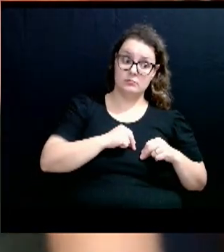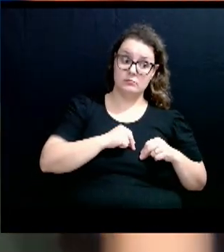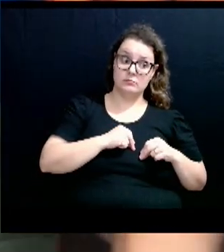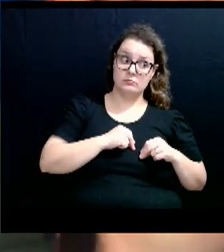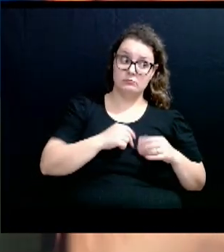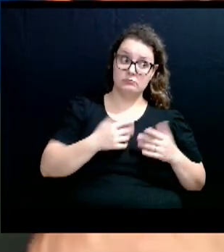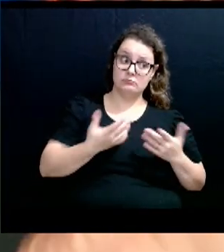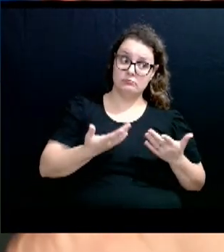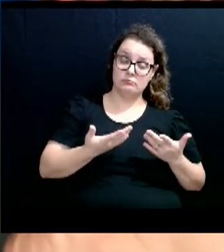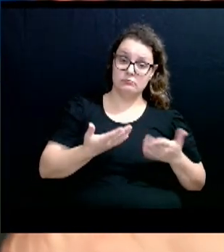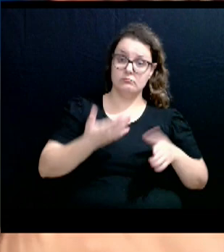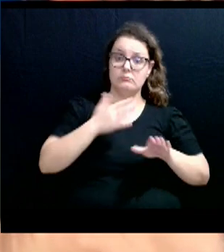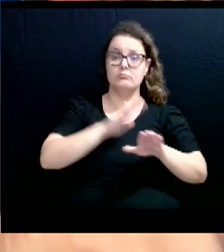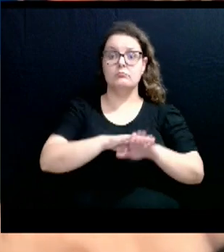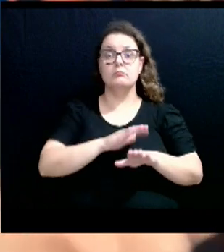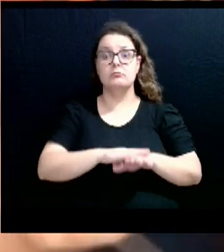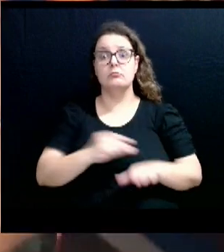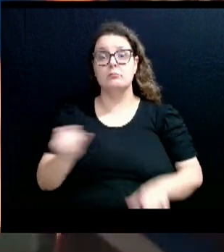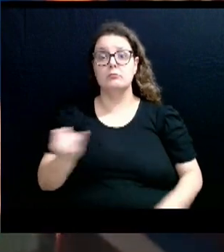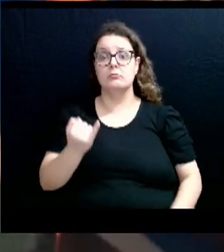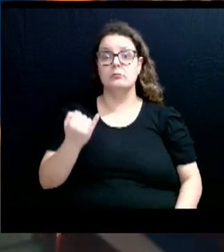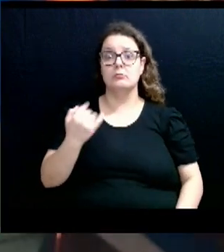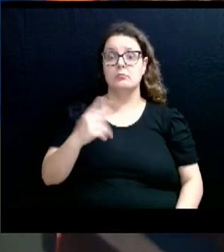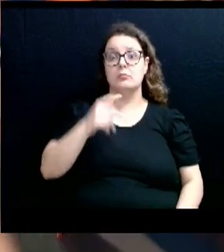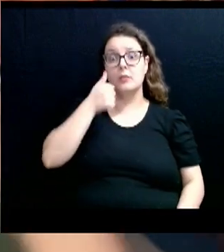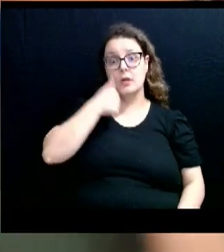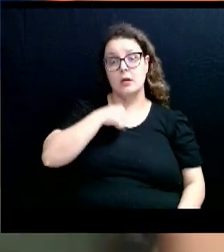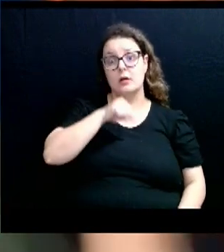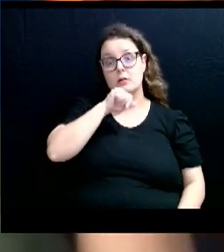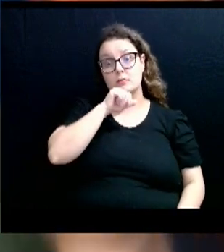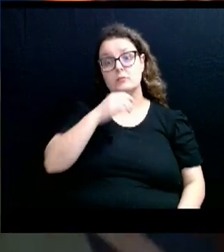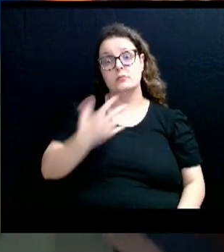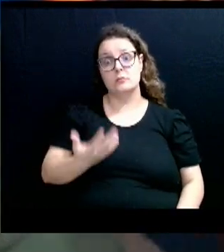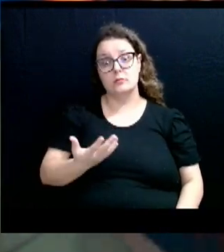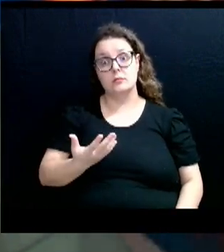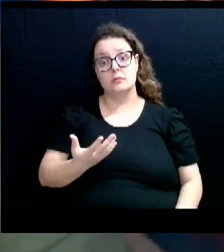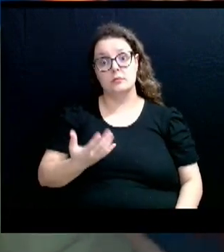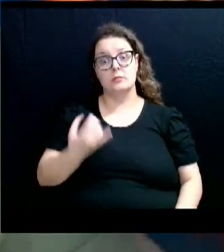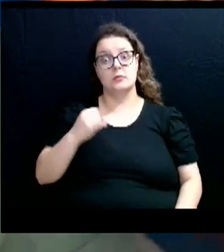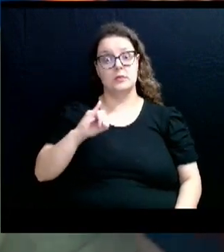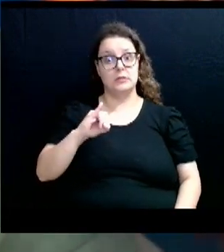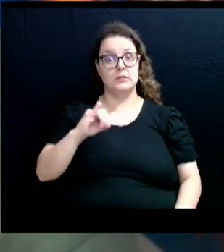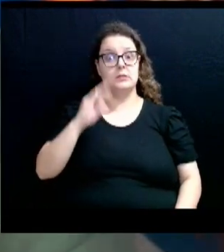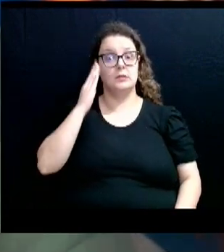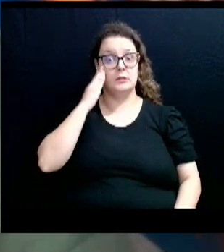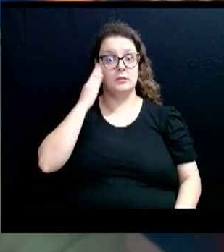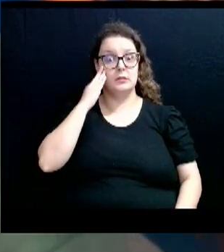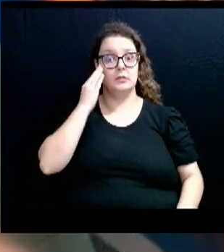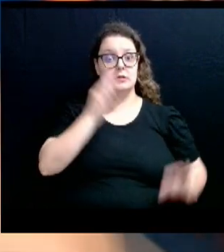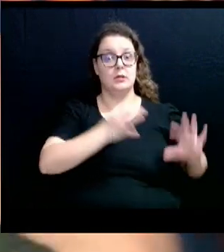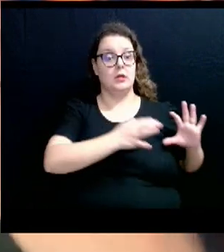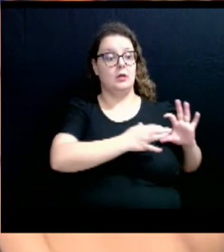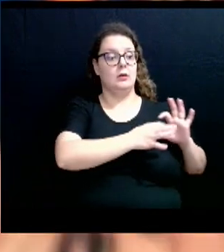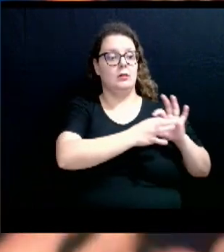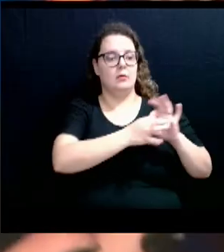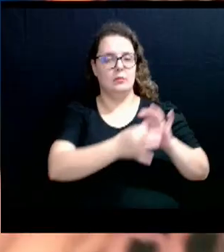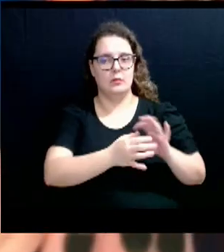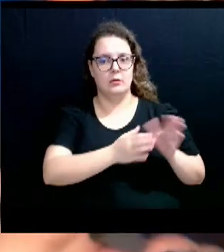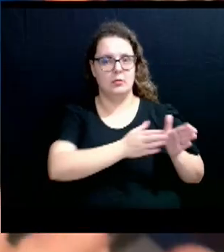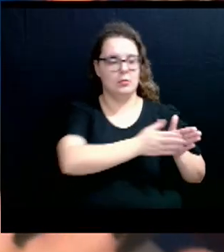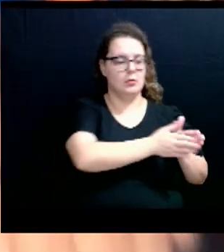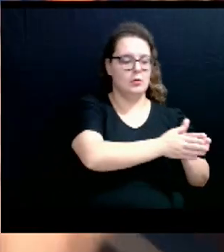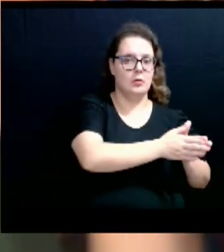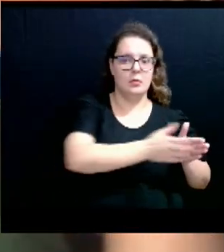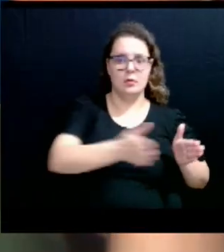função importante para sua mãe e que, de repente, se a gente fosse entender como essa história vem viajando, a mãe dela pode